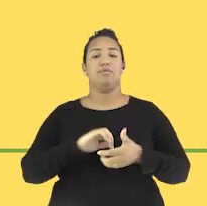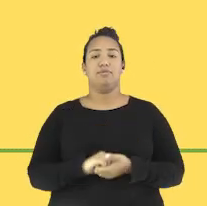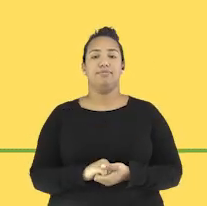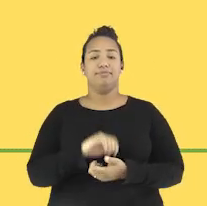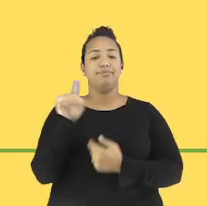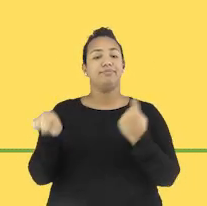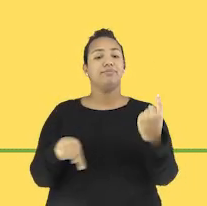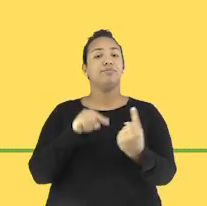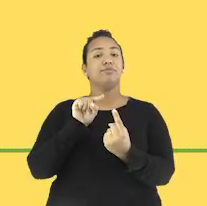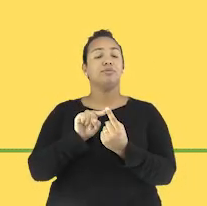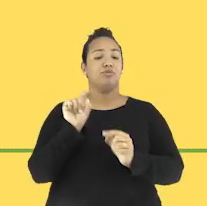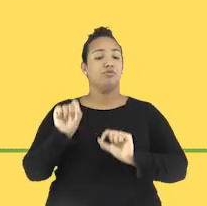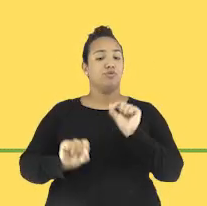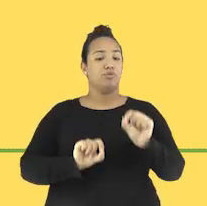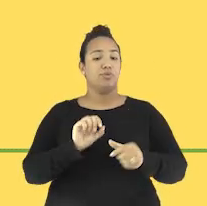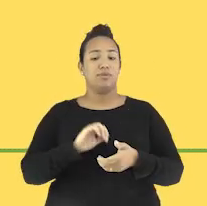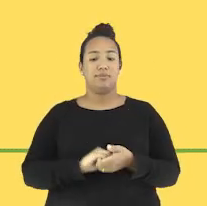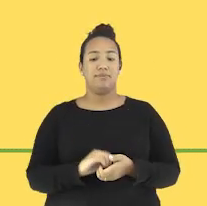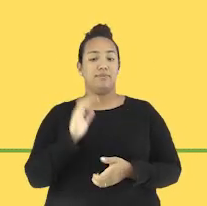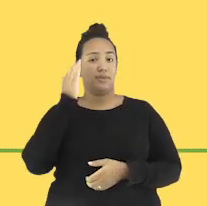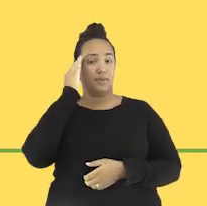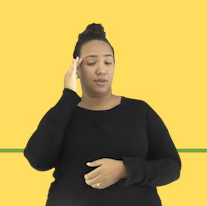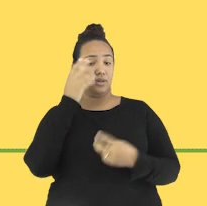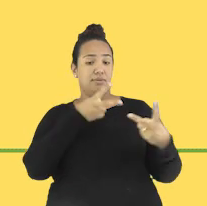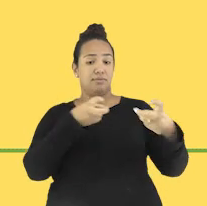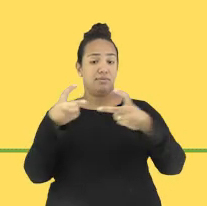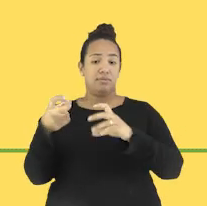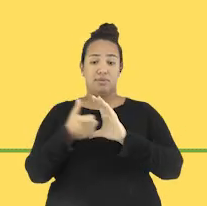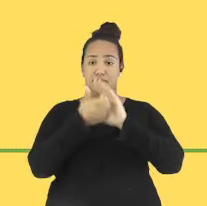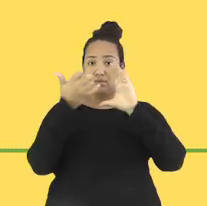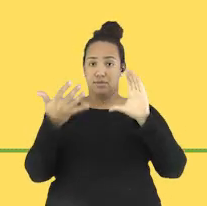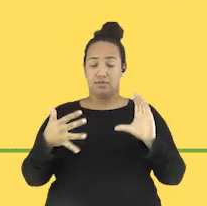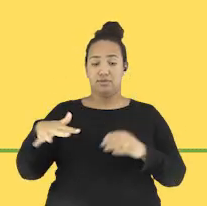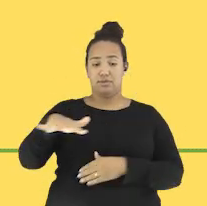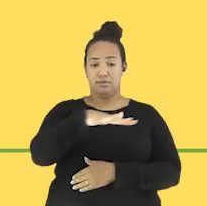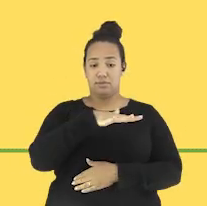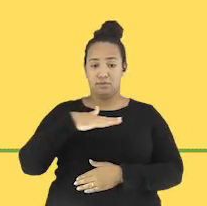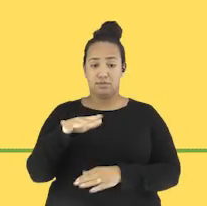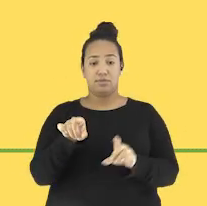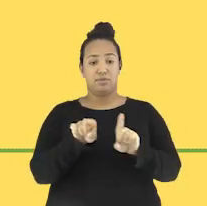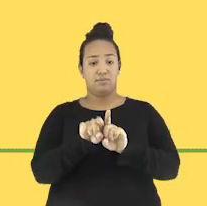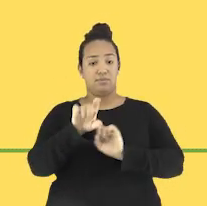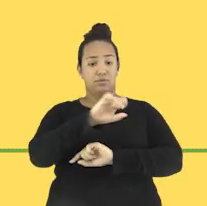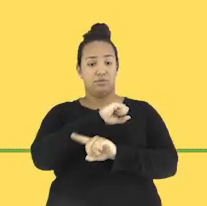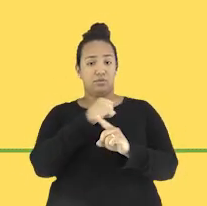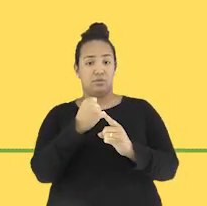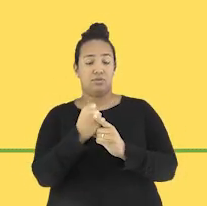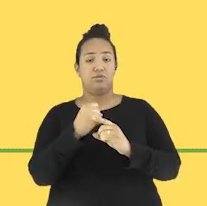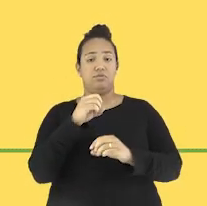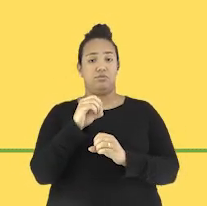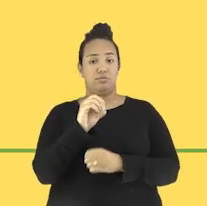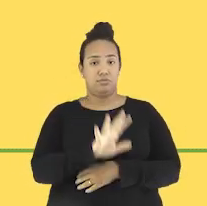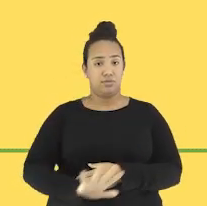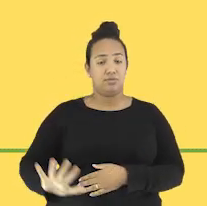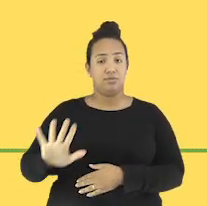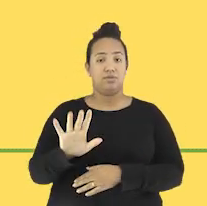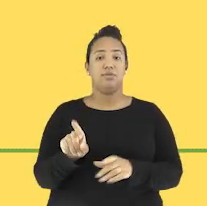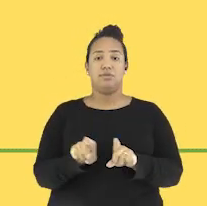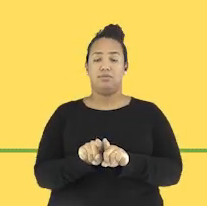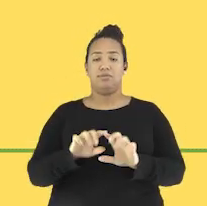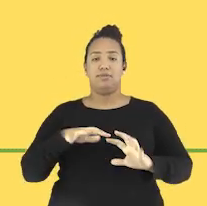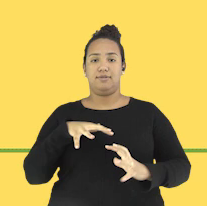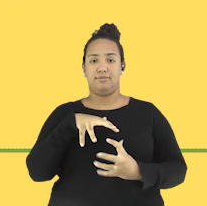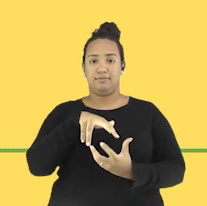tendo como objetivo da aula compreender os aspectos geográficos, ambientais e sociais da Oceania e da Antártica. E